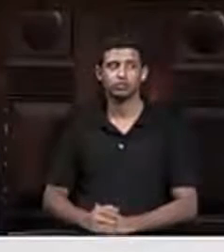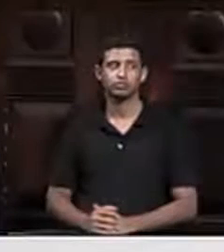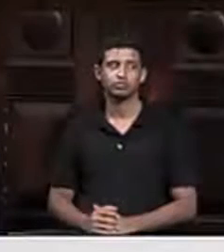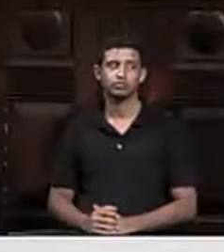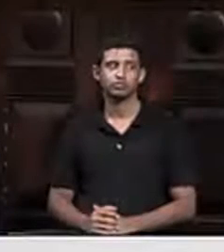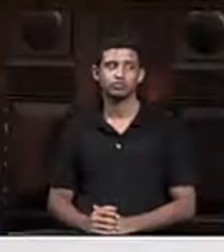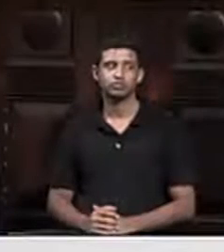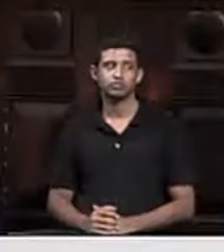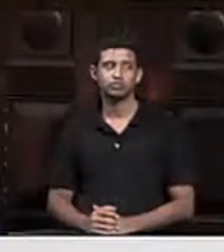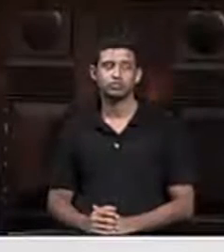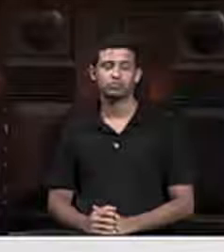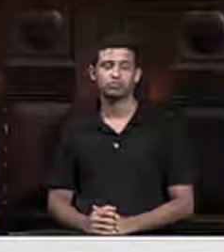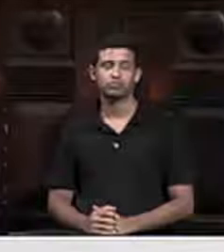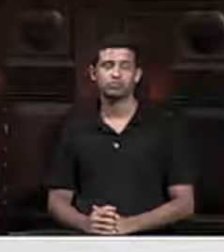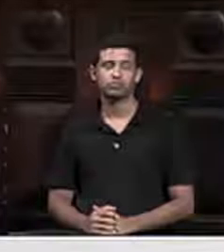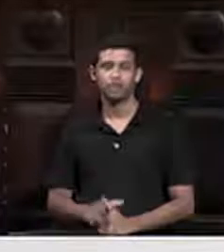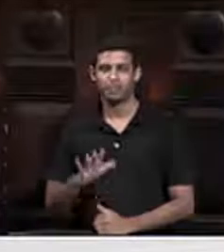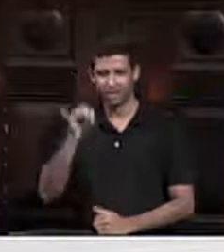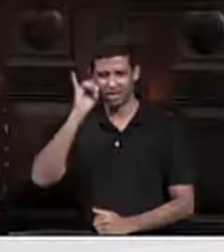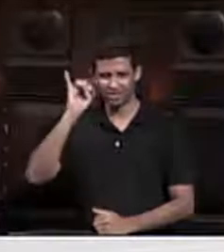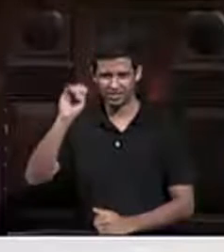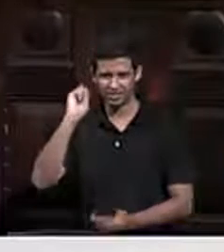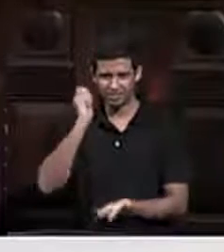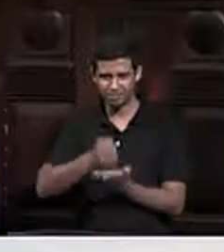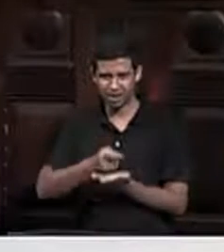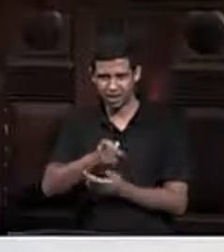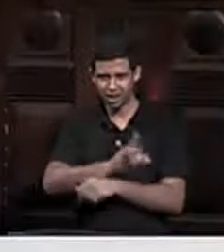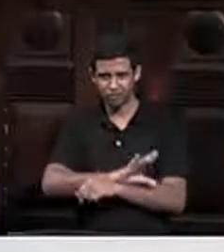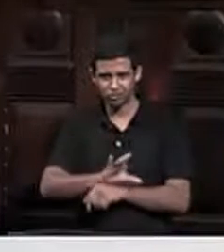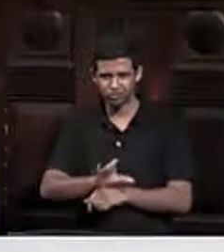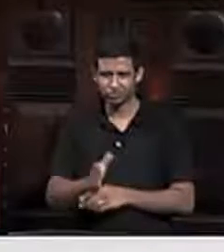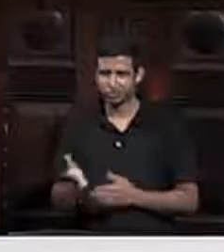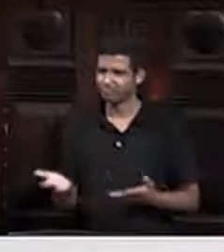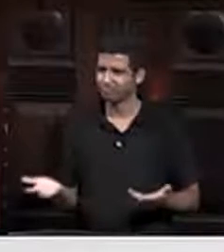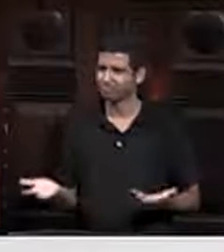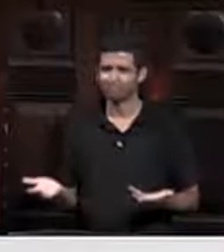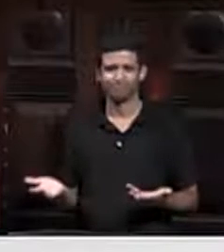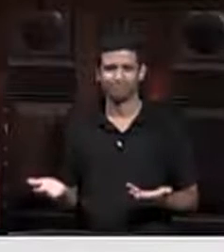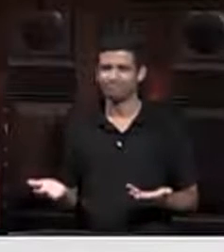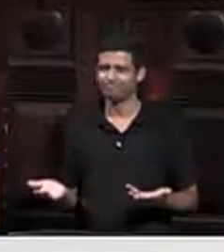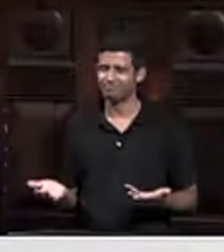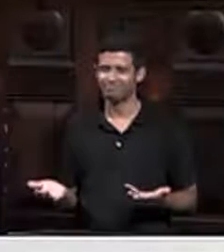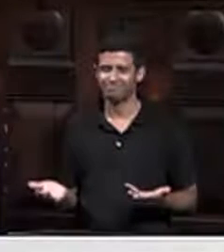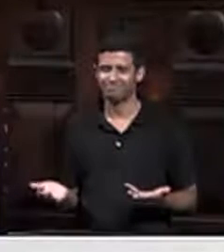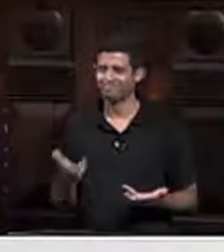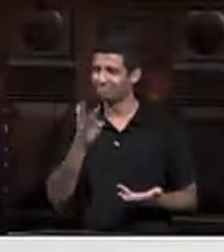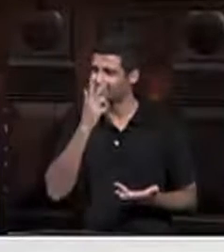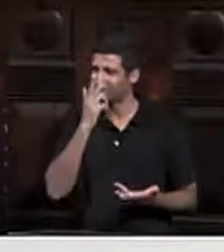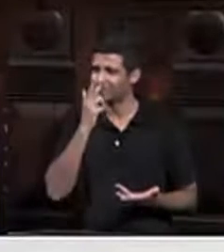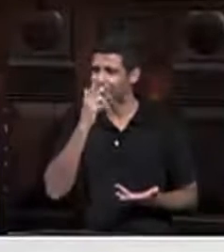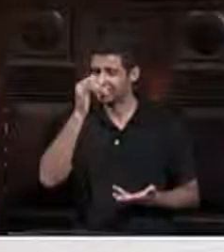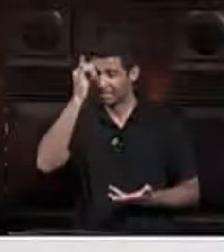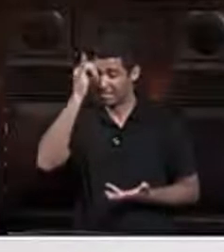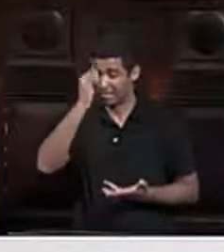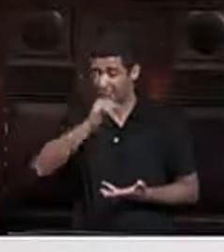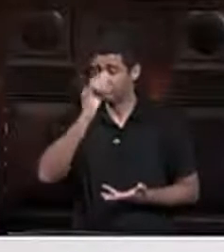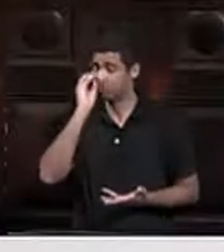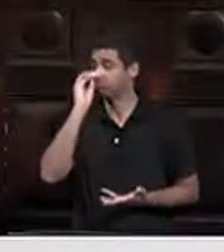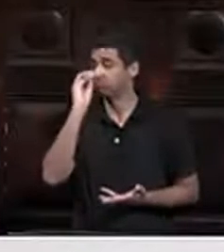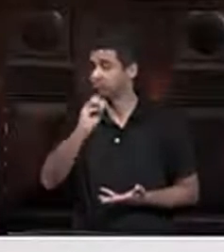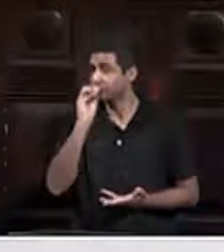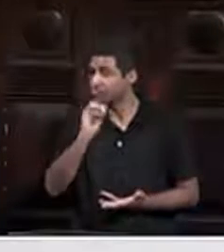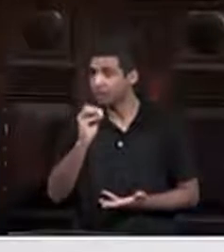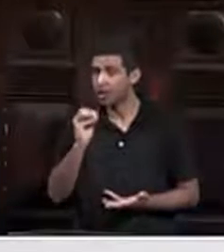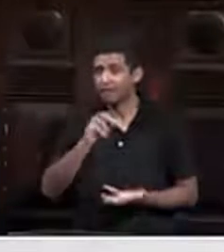Deixar de fazer este investimento é sucumbir aquilo de essencial